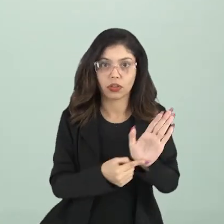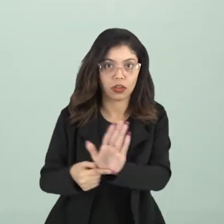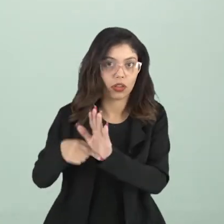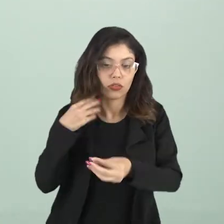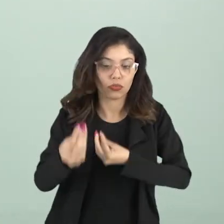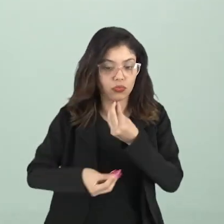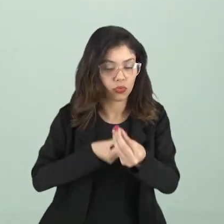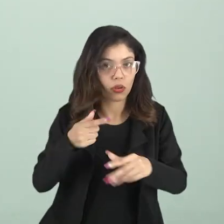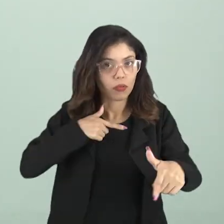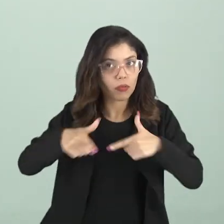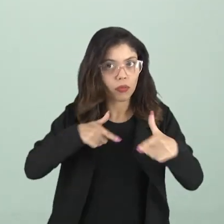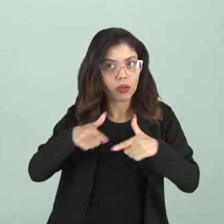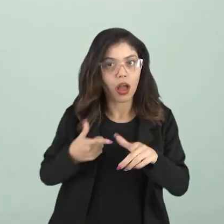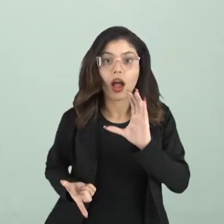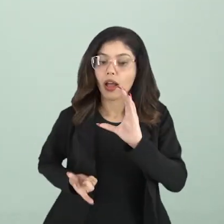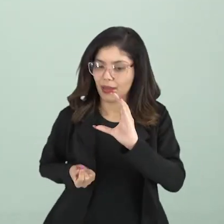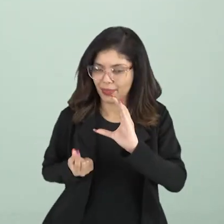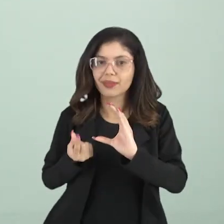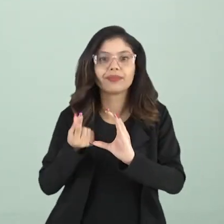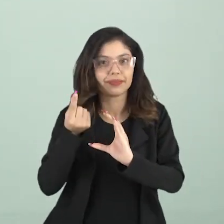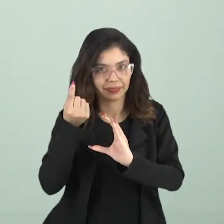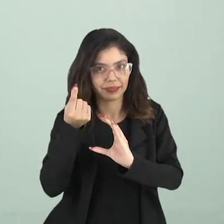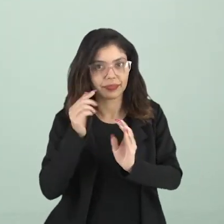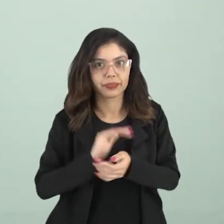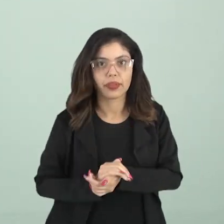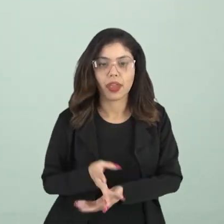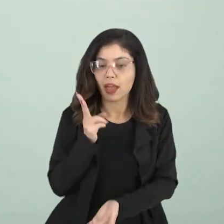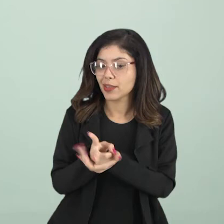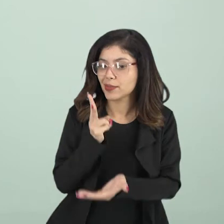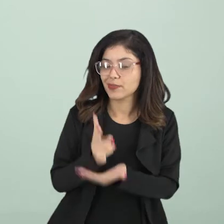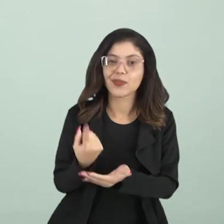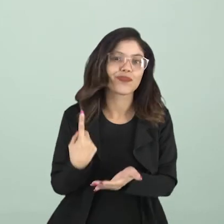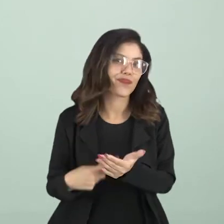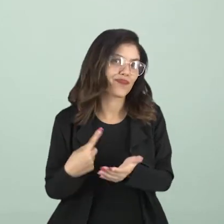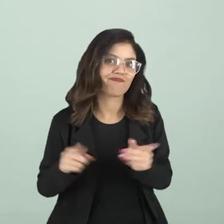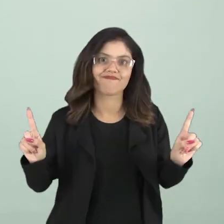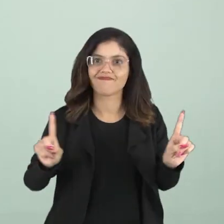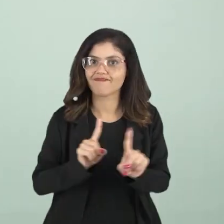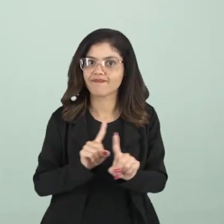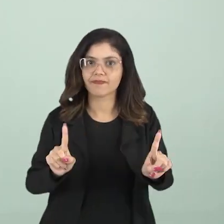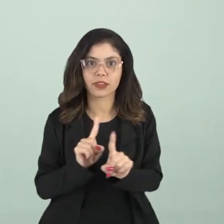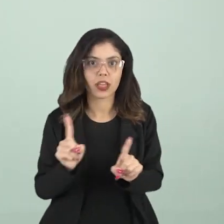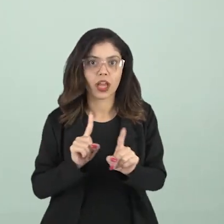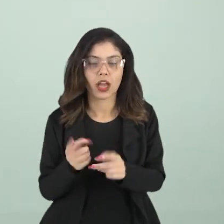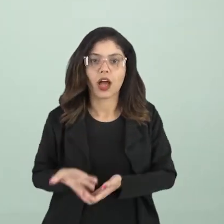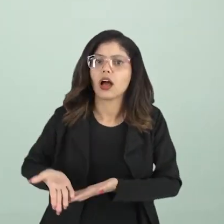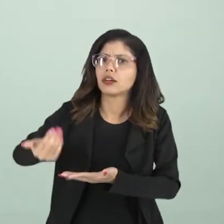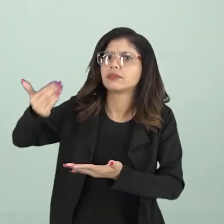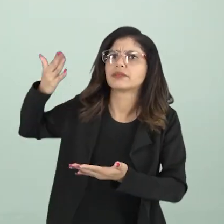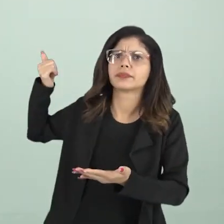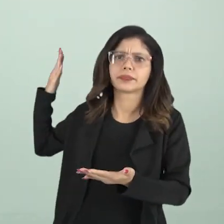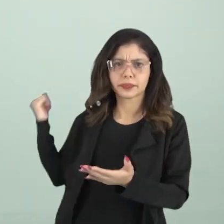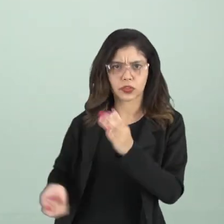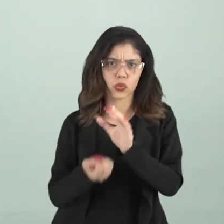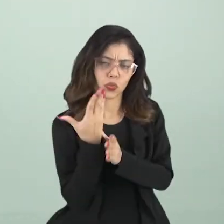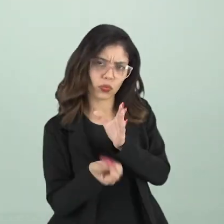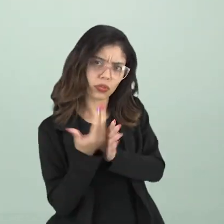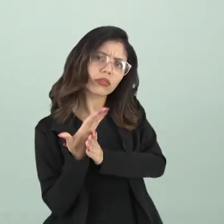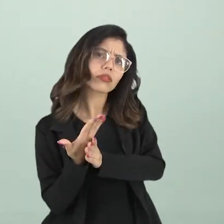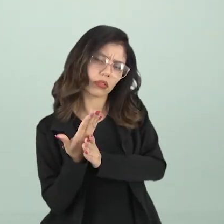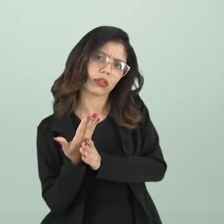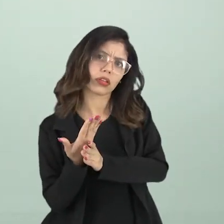exercidas no modo de produção capitalista, não são as mesmas condições de trabalho que vigoravam no modo de